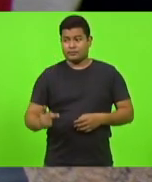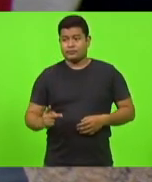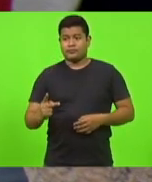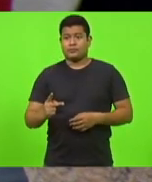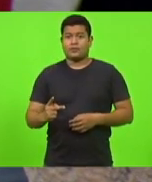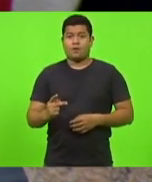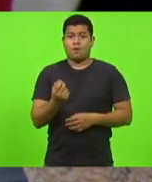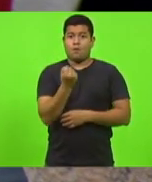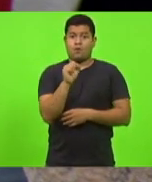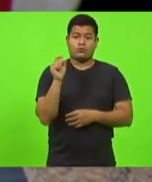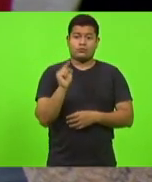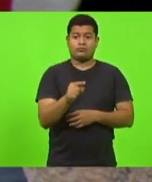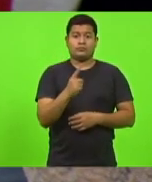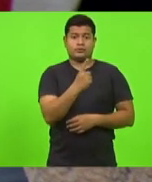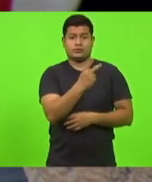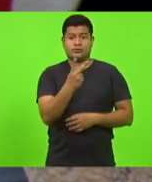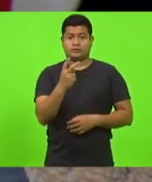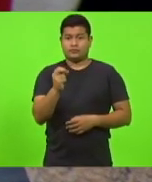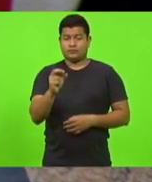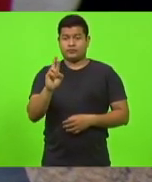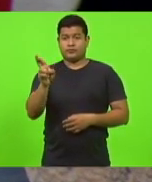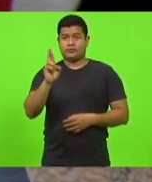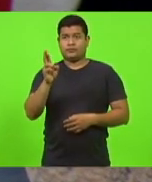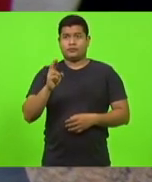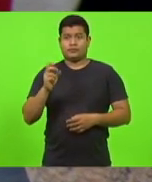R$ 8.120. E essa preocupação